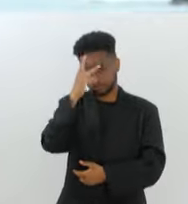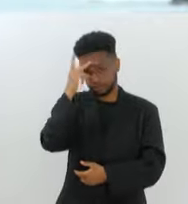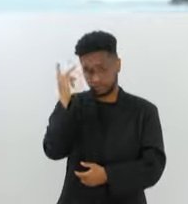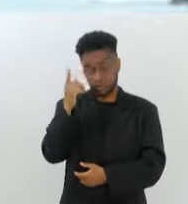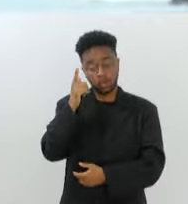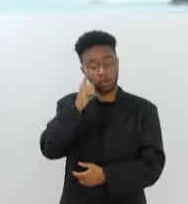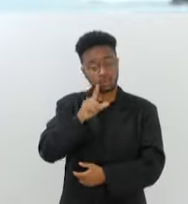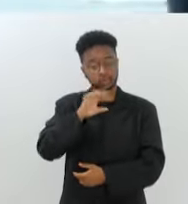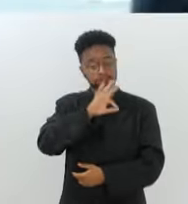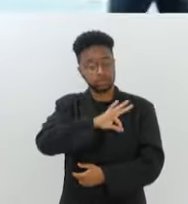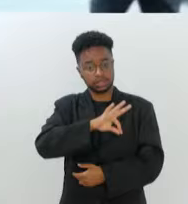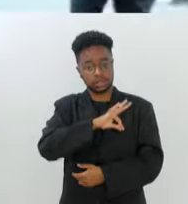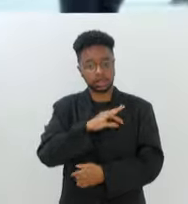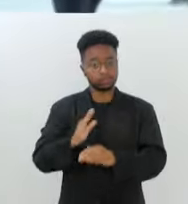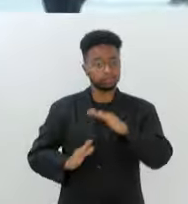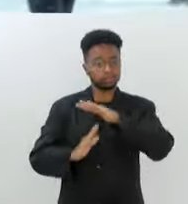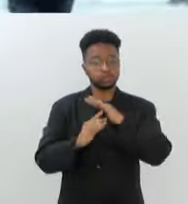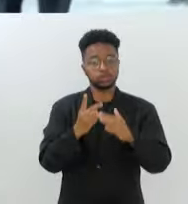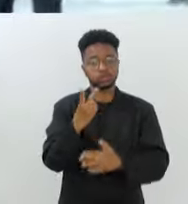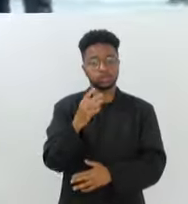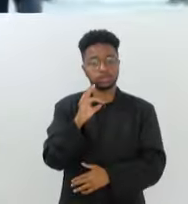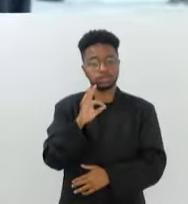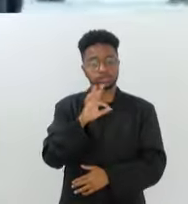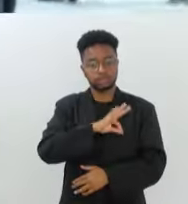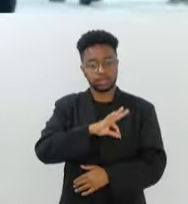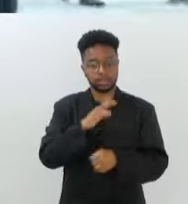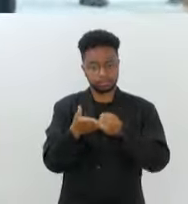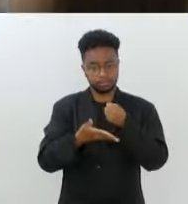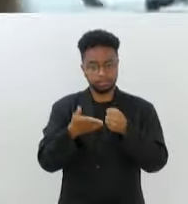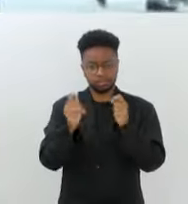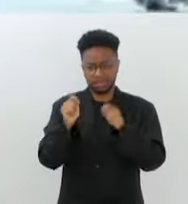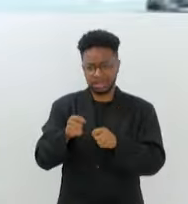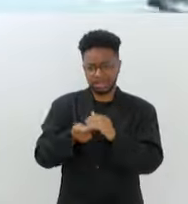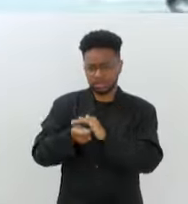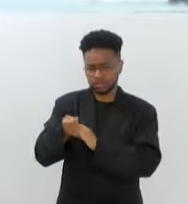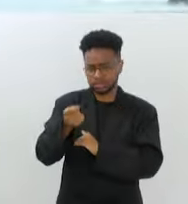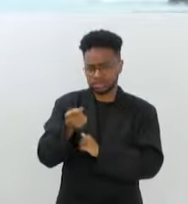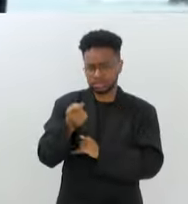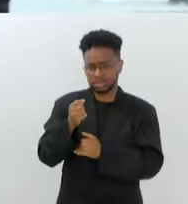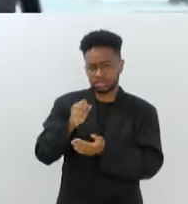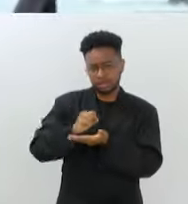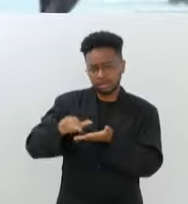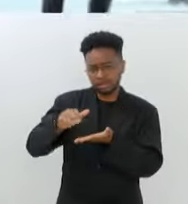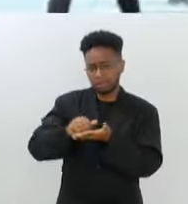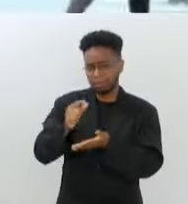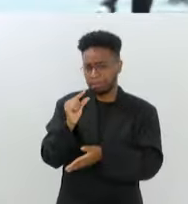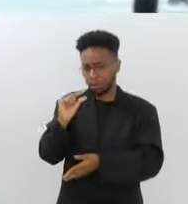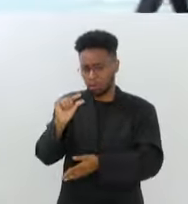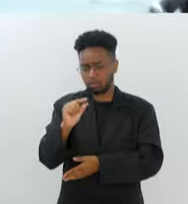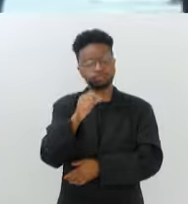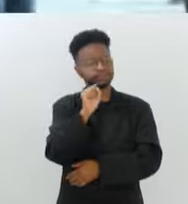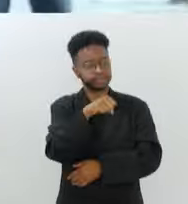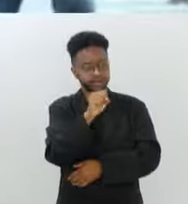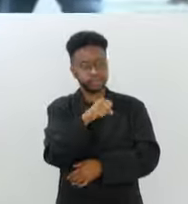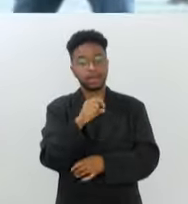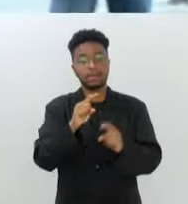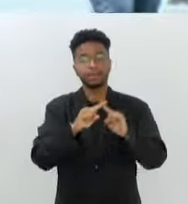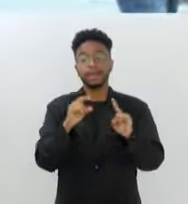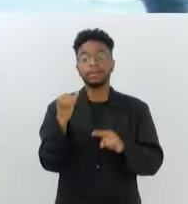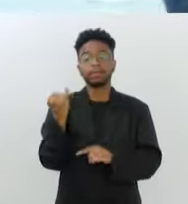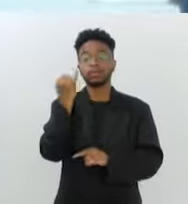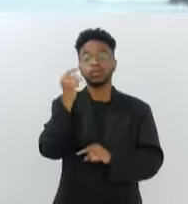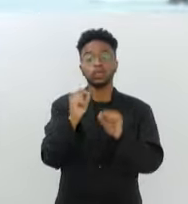possível investir ganhando pouco? E quais são esses investimentos? É possível investir ganhando pouco, sim, com certeza. O importante é você